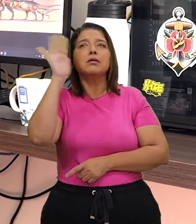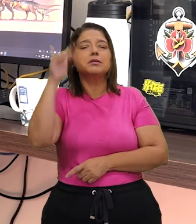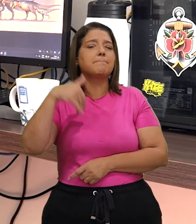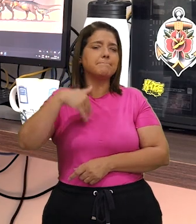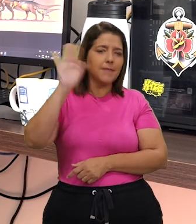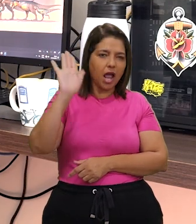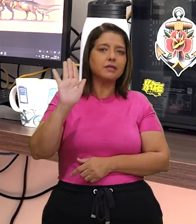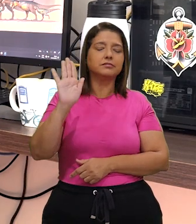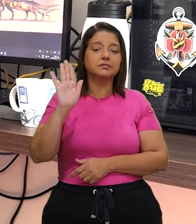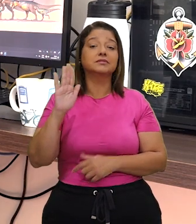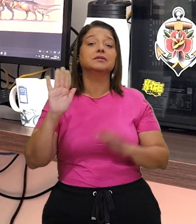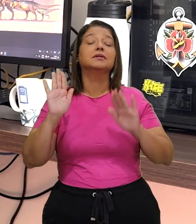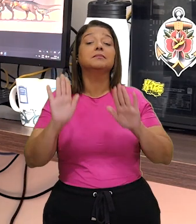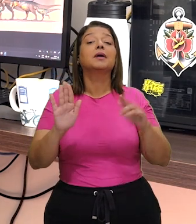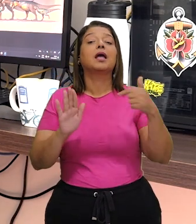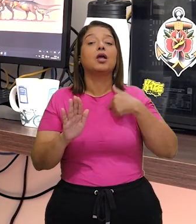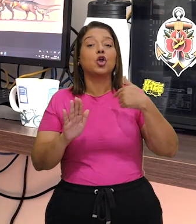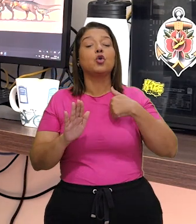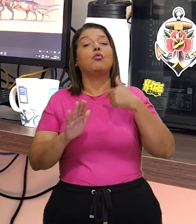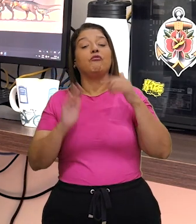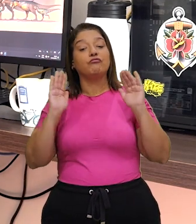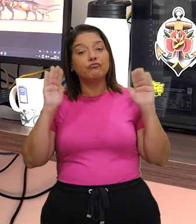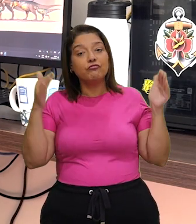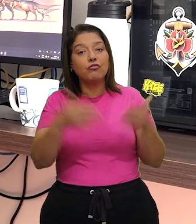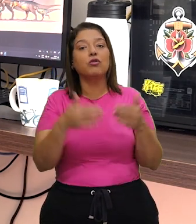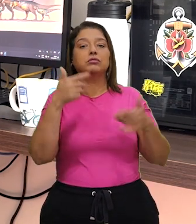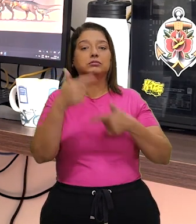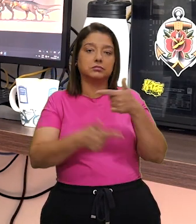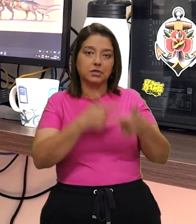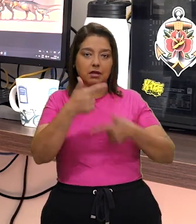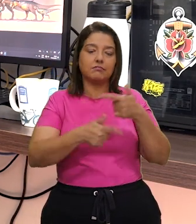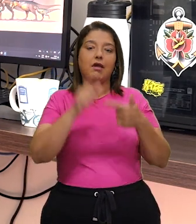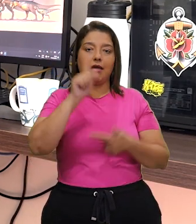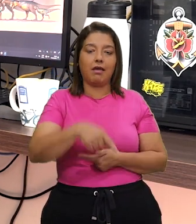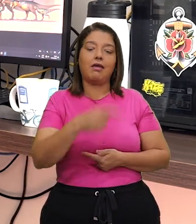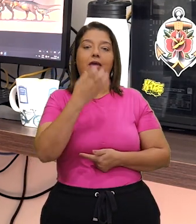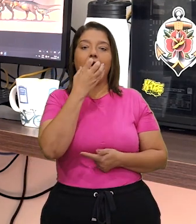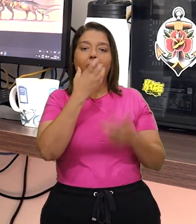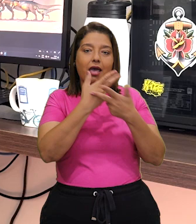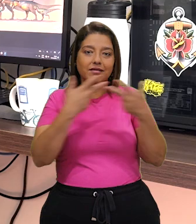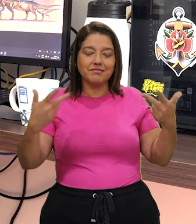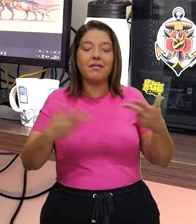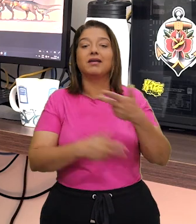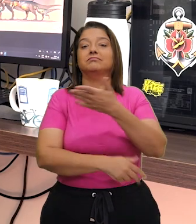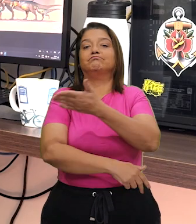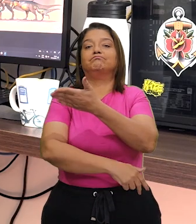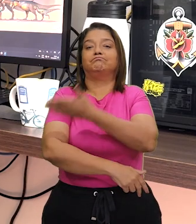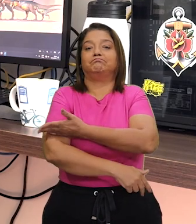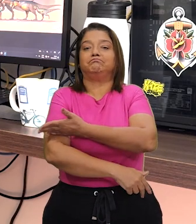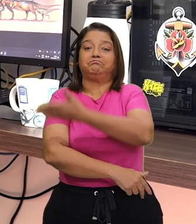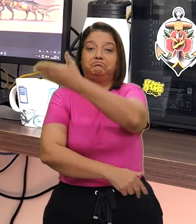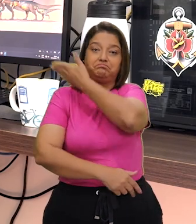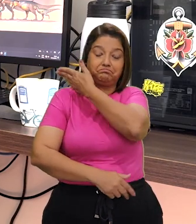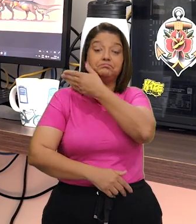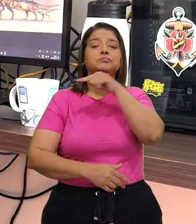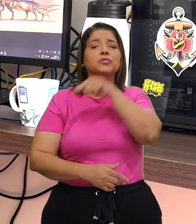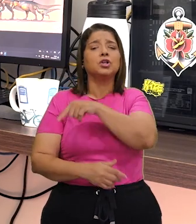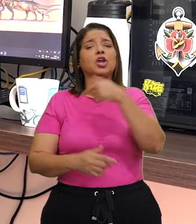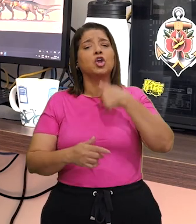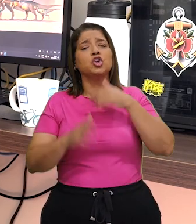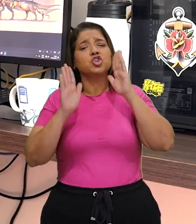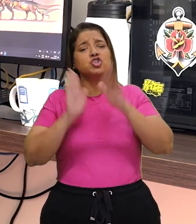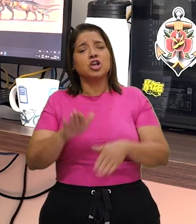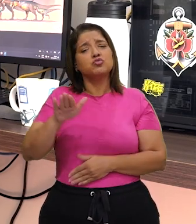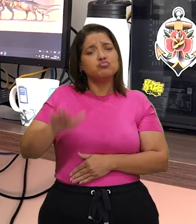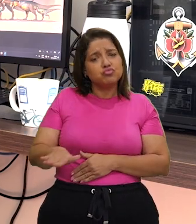eh o que eu foco no meu trabalho então seriam Esses animais pré-históricos desde pequeno eu já desenhava algumas